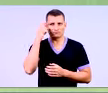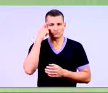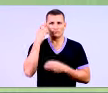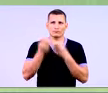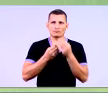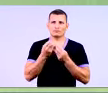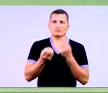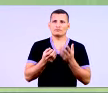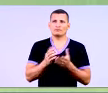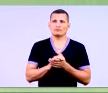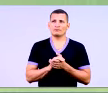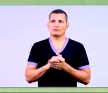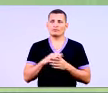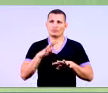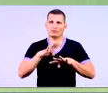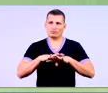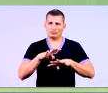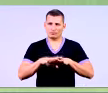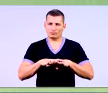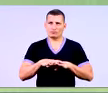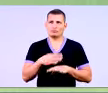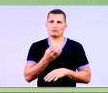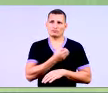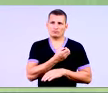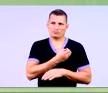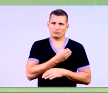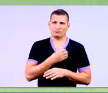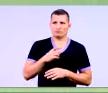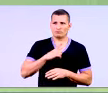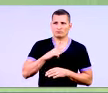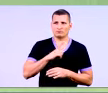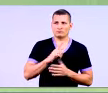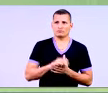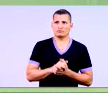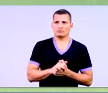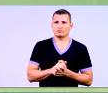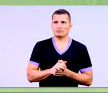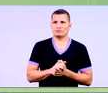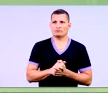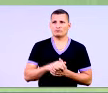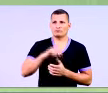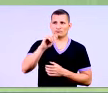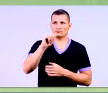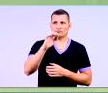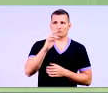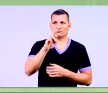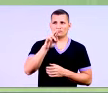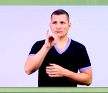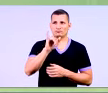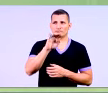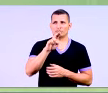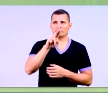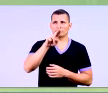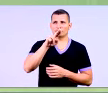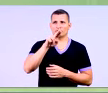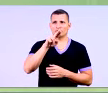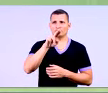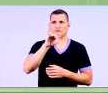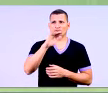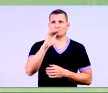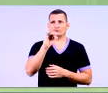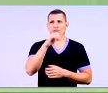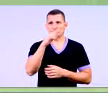expressões eu tenho a operação de atribuição a operar as as expressões